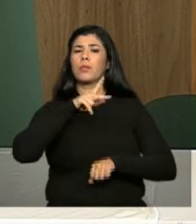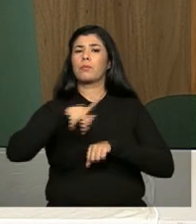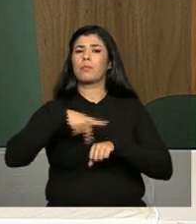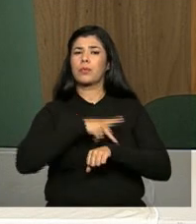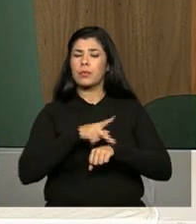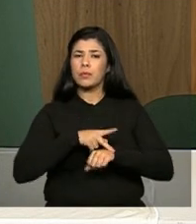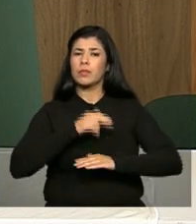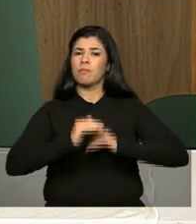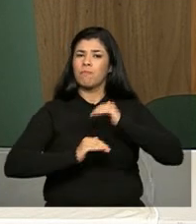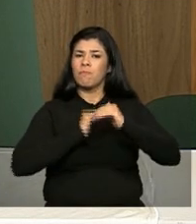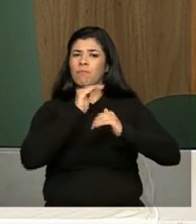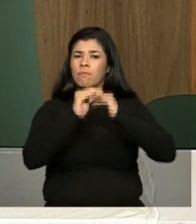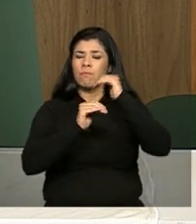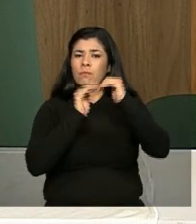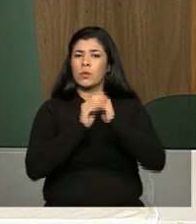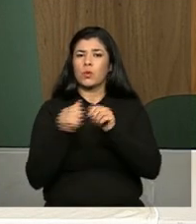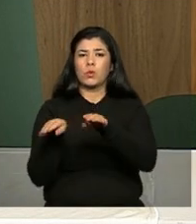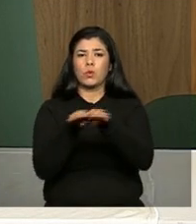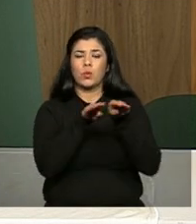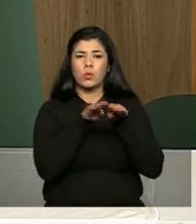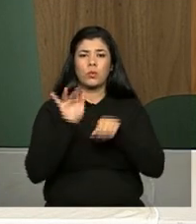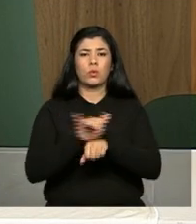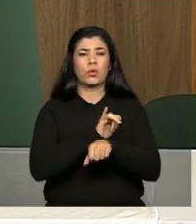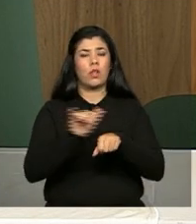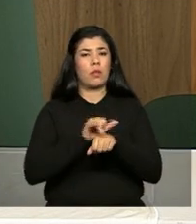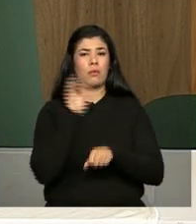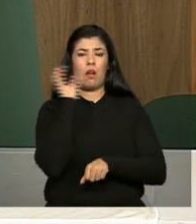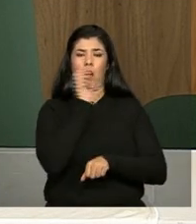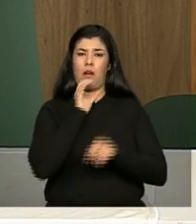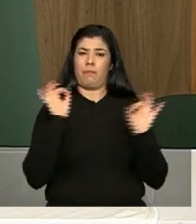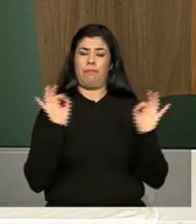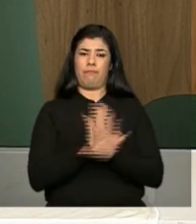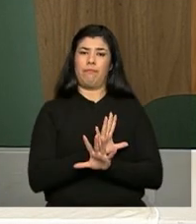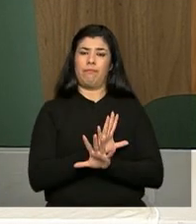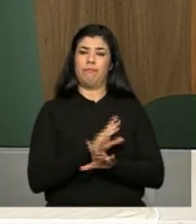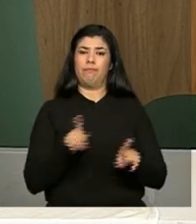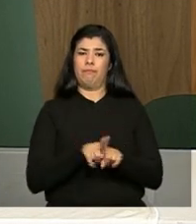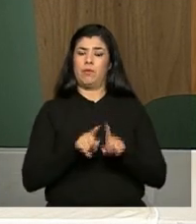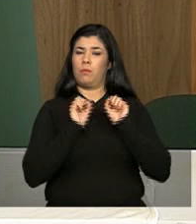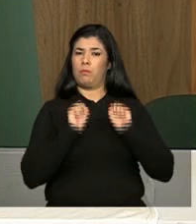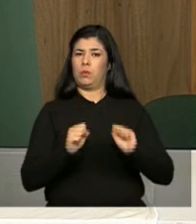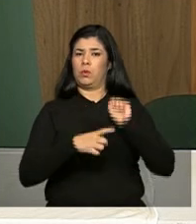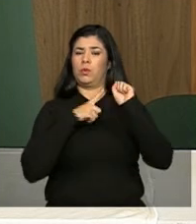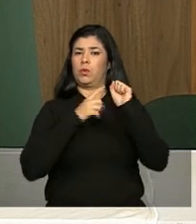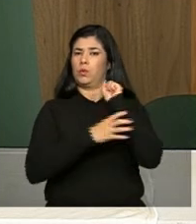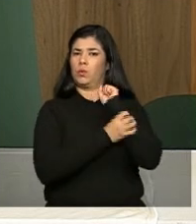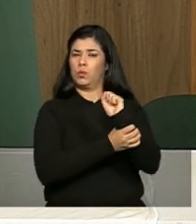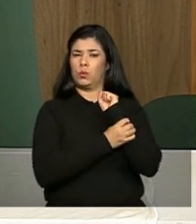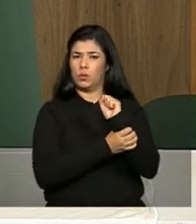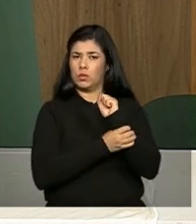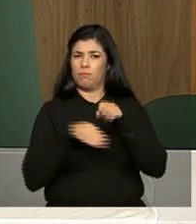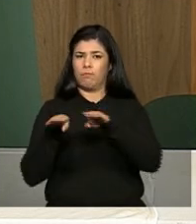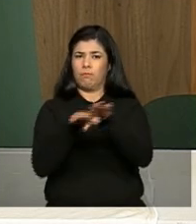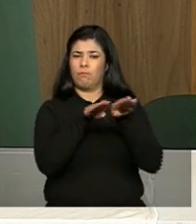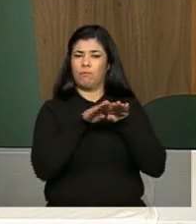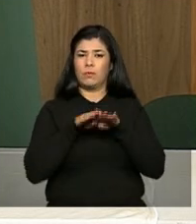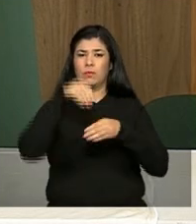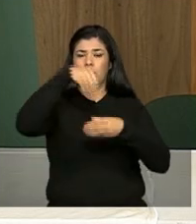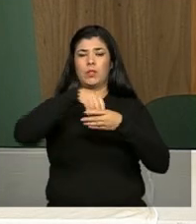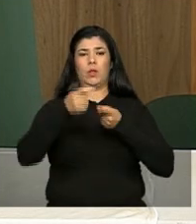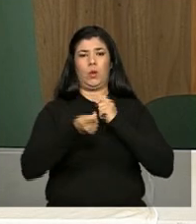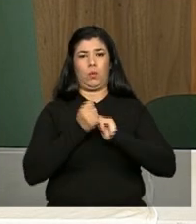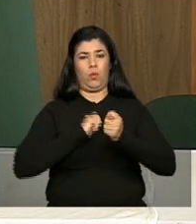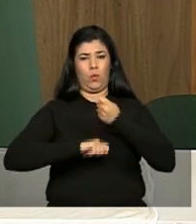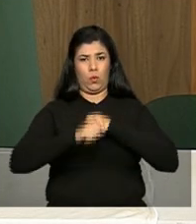Superar as dificuldades conjunturais mais rápido possível e poder assegurar não só estabilidade Econômica